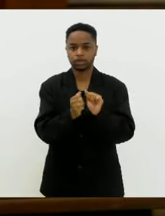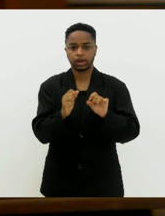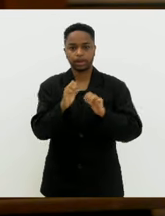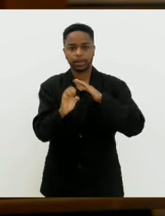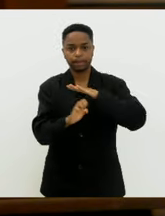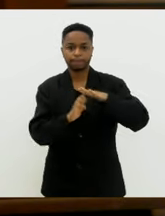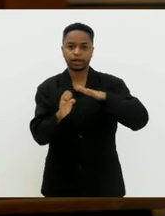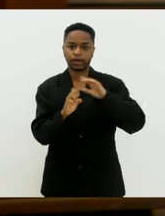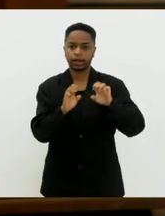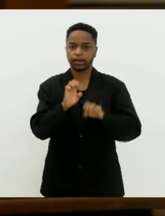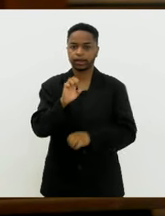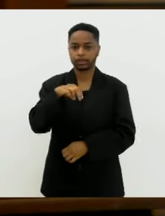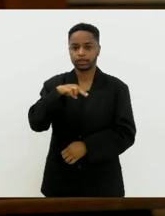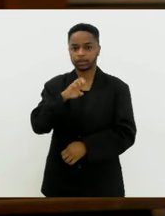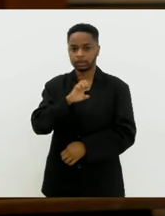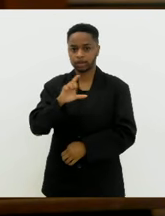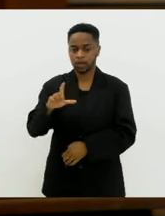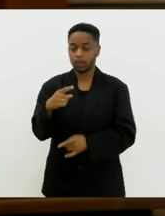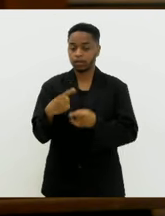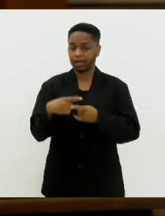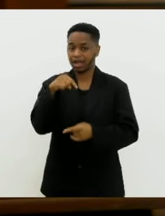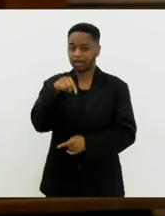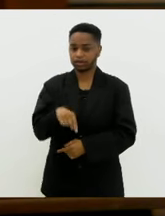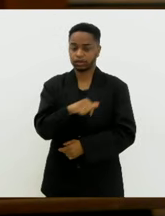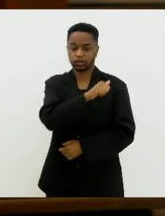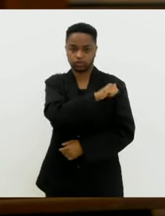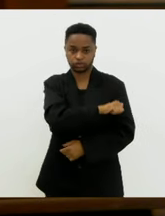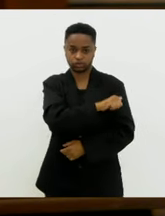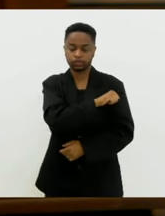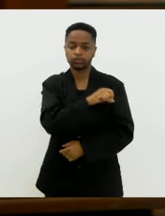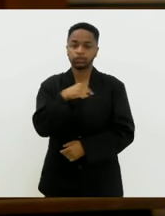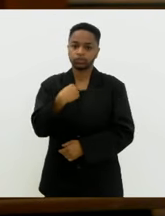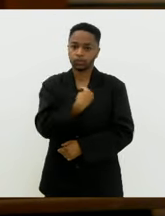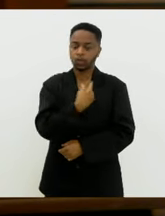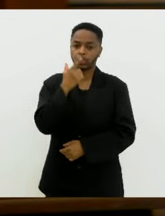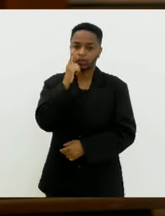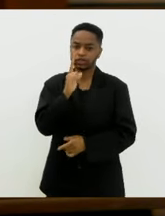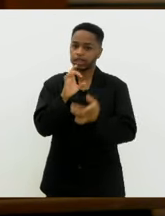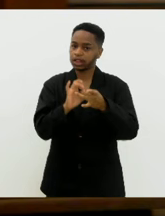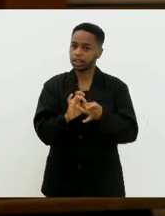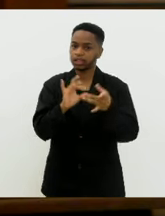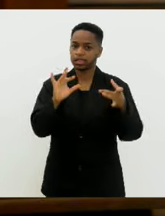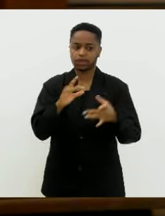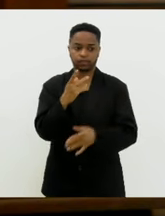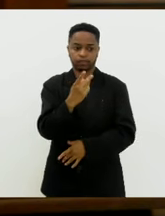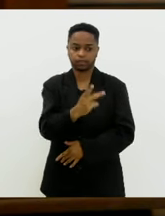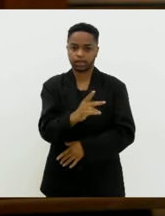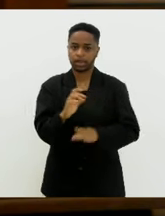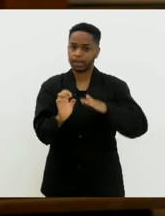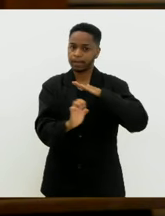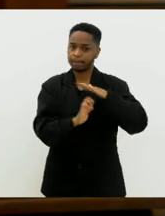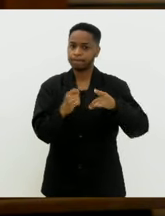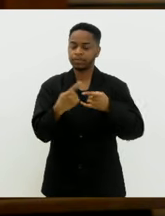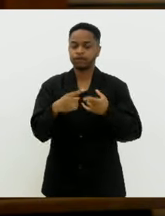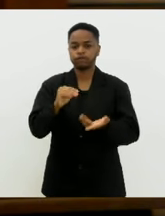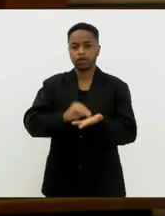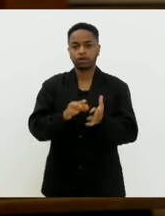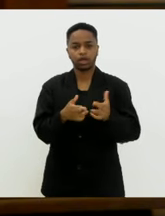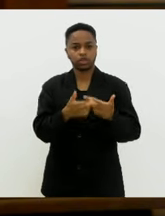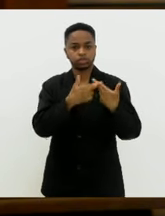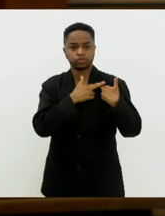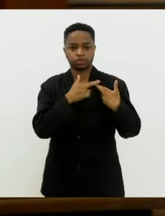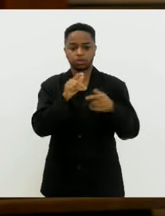para que nós, aqui no estado do Rio de Janeiro, possamos ficar livres dessa empresa que não tem responsabilidade com o